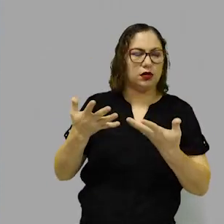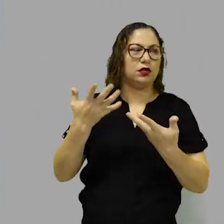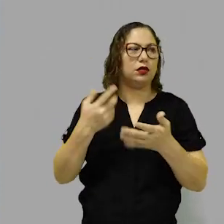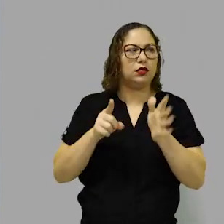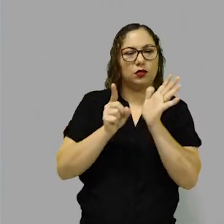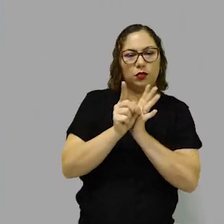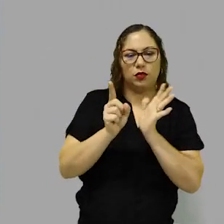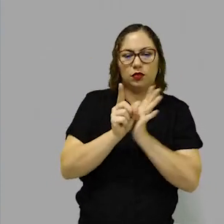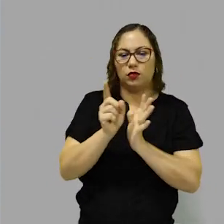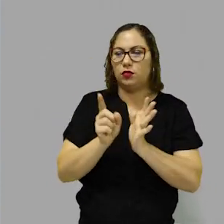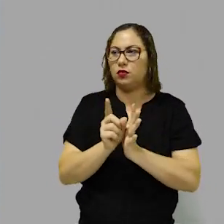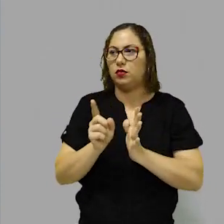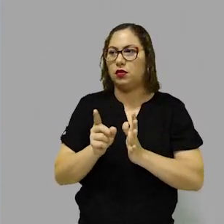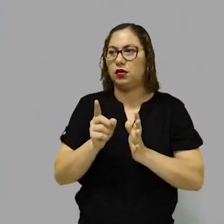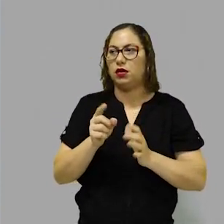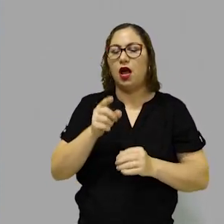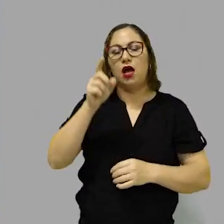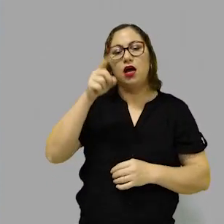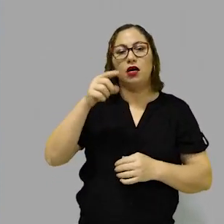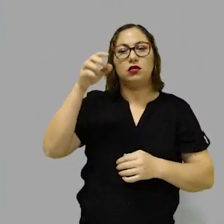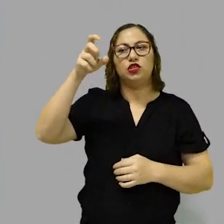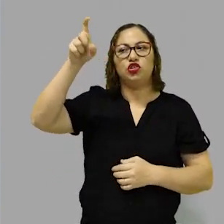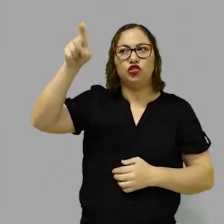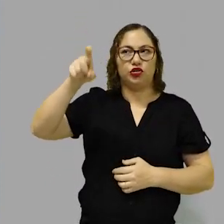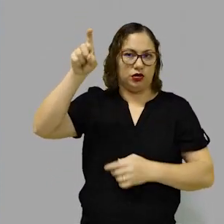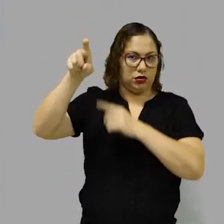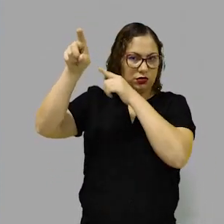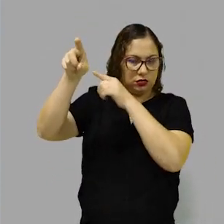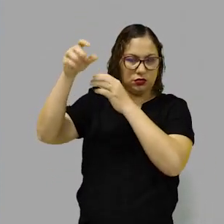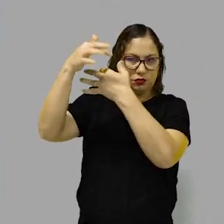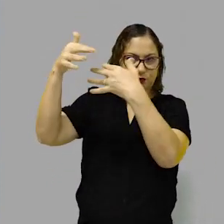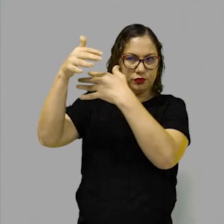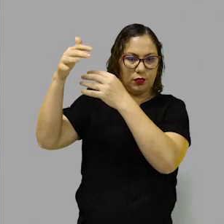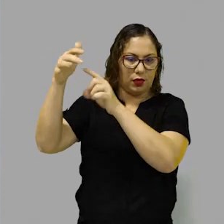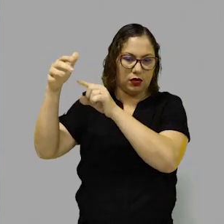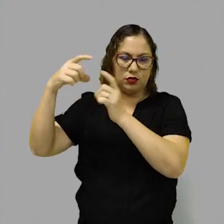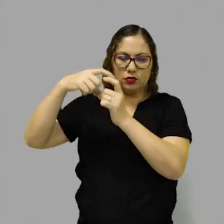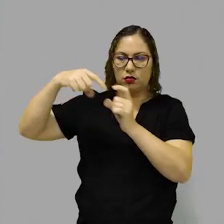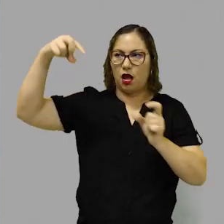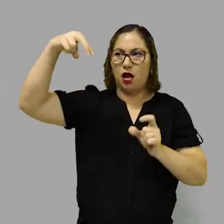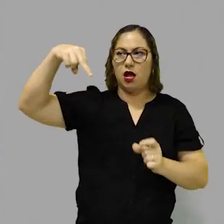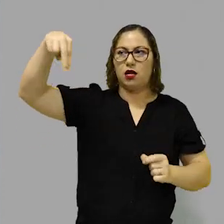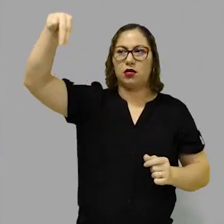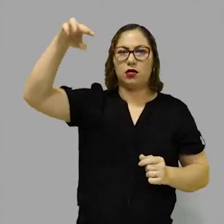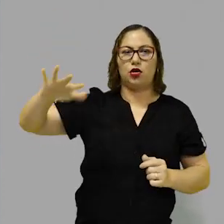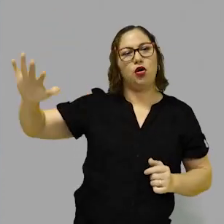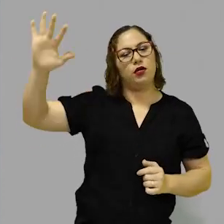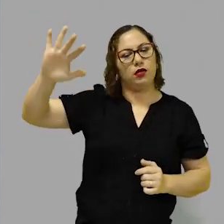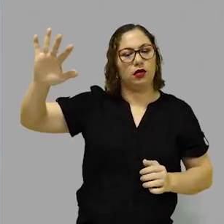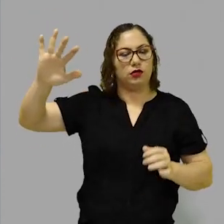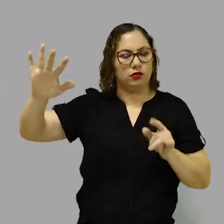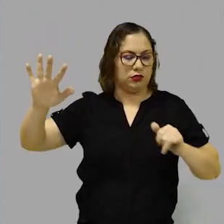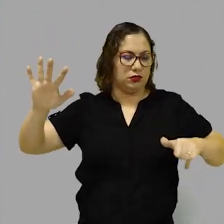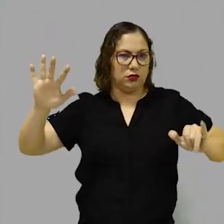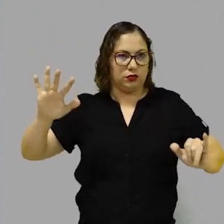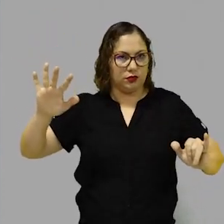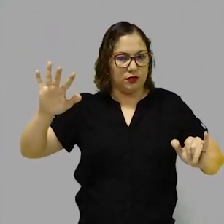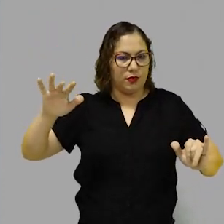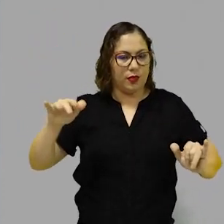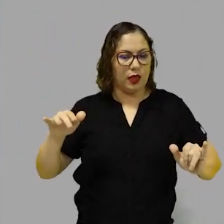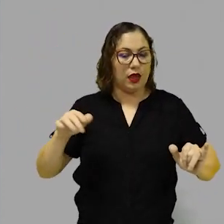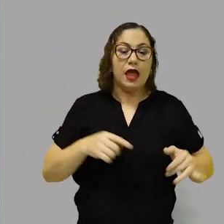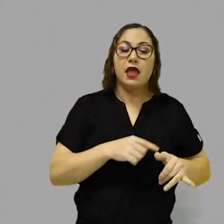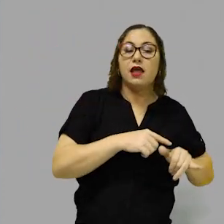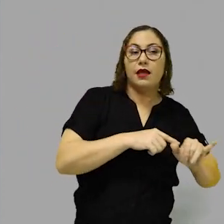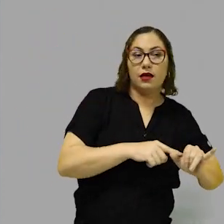a cidade X está localizada a nordeste de Y. E a